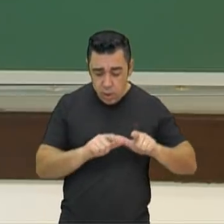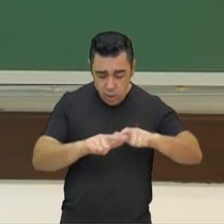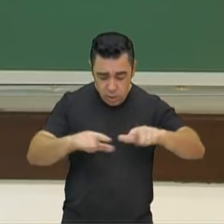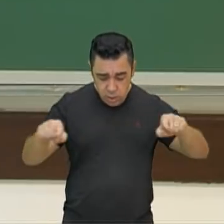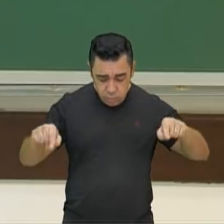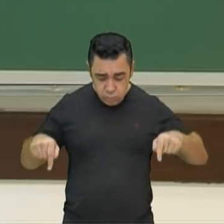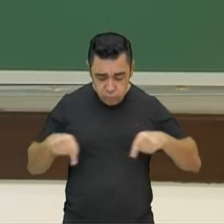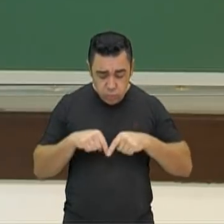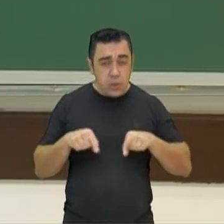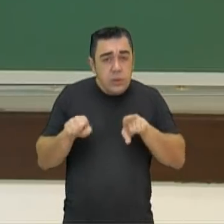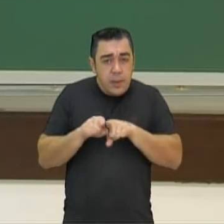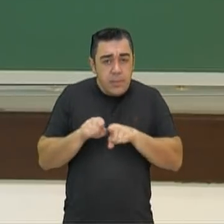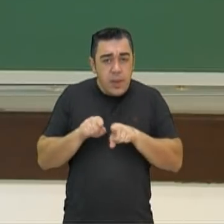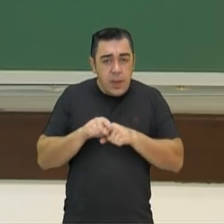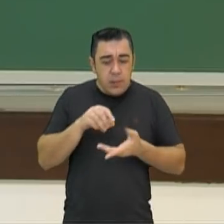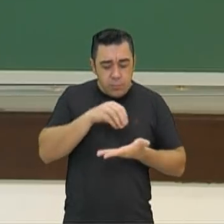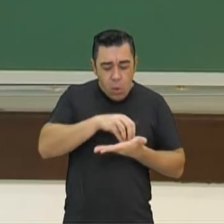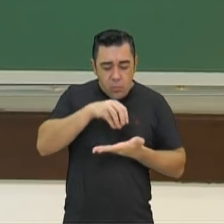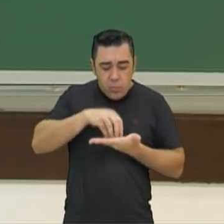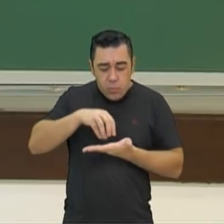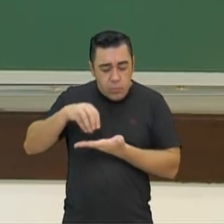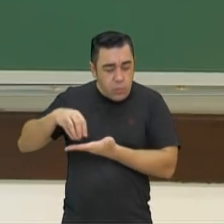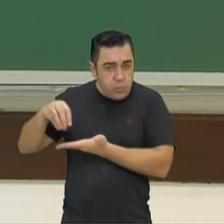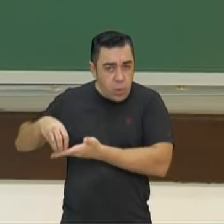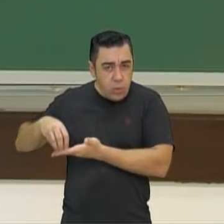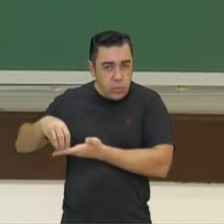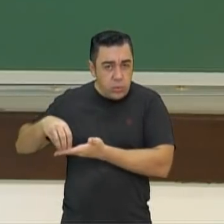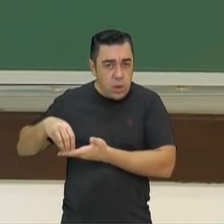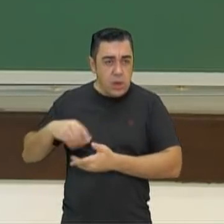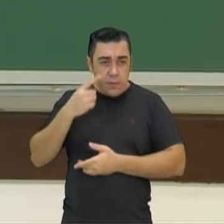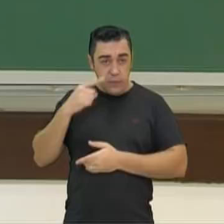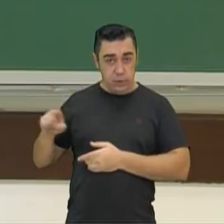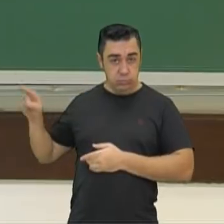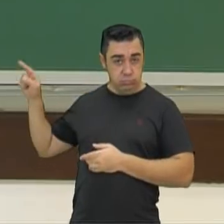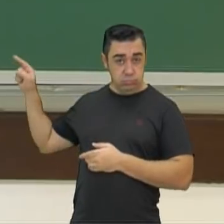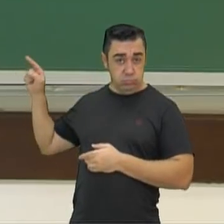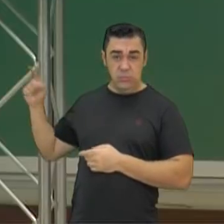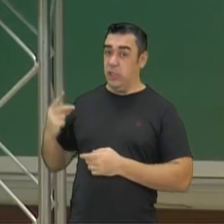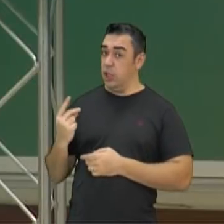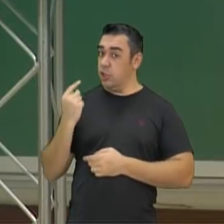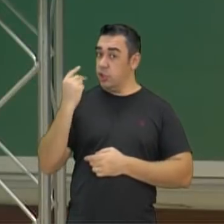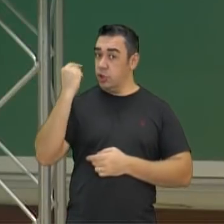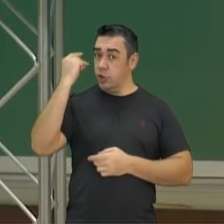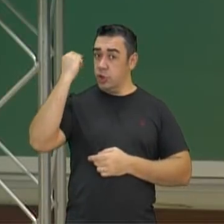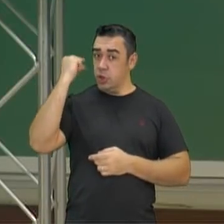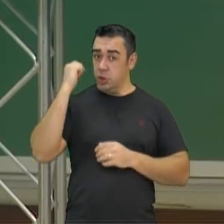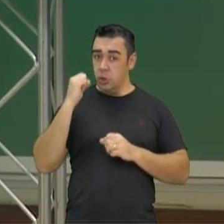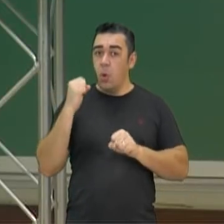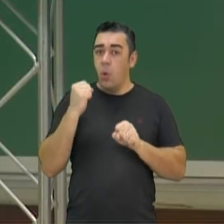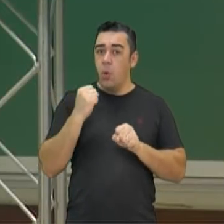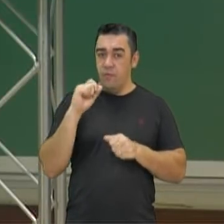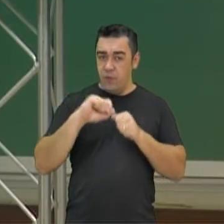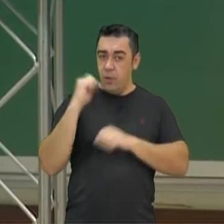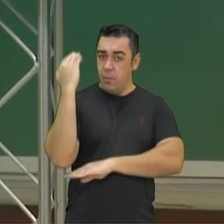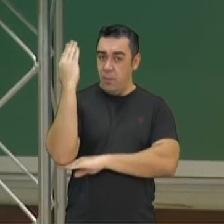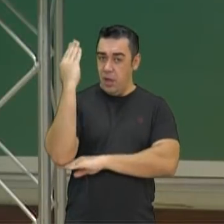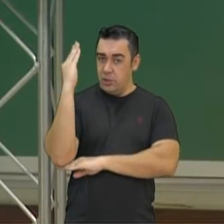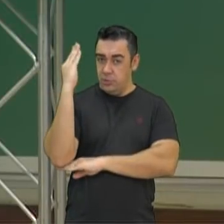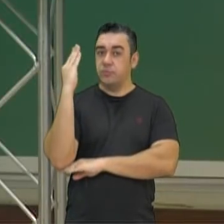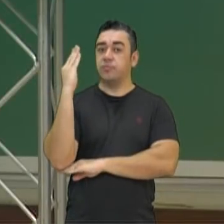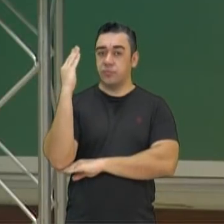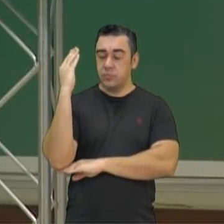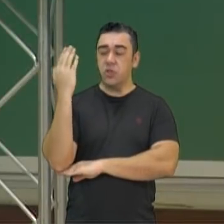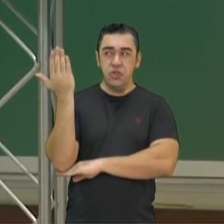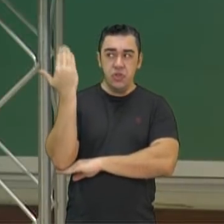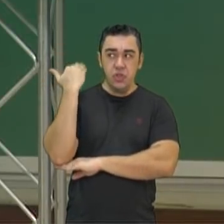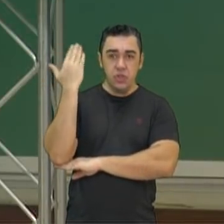que o tabuleiro que temos aqui na imagem é algo assim bem antigo, bem rústico, né? Que retratava o jogo da